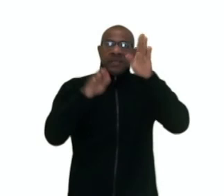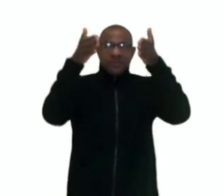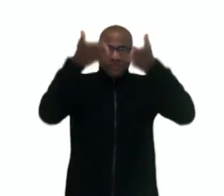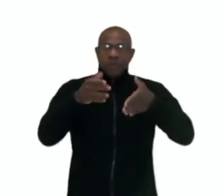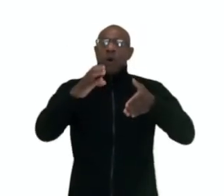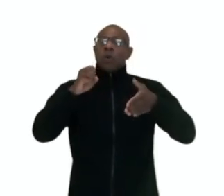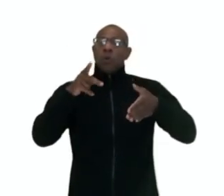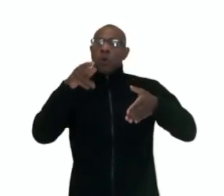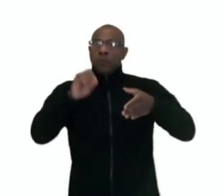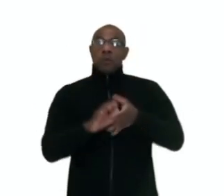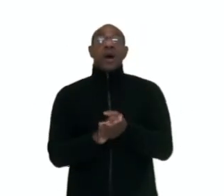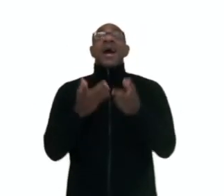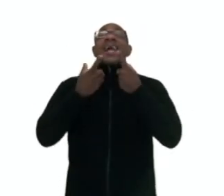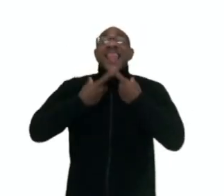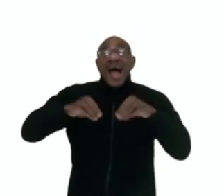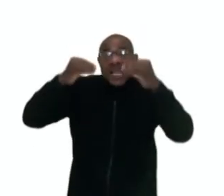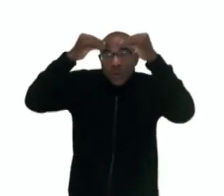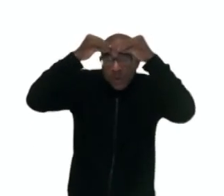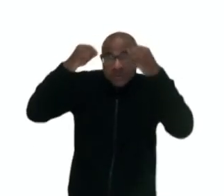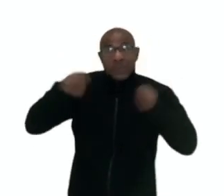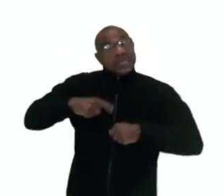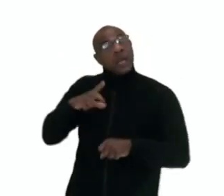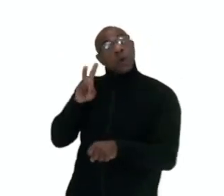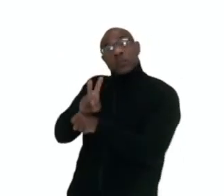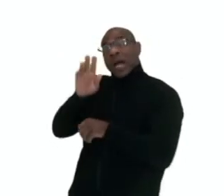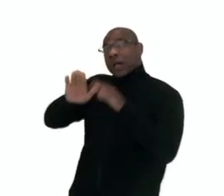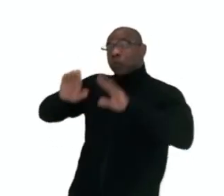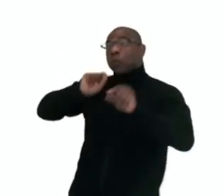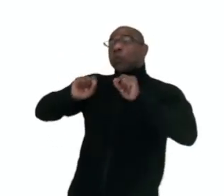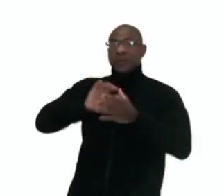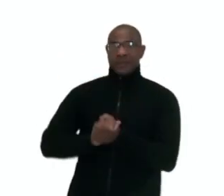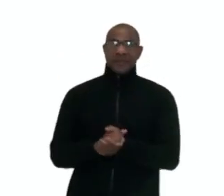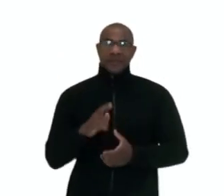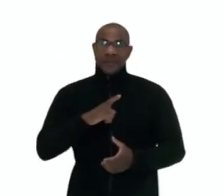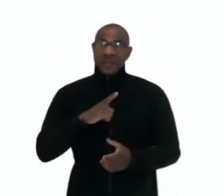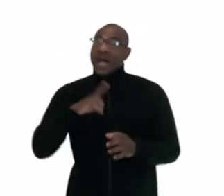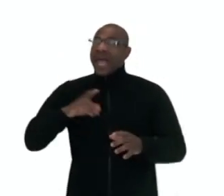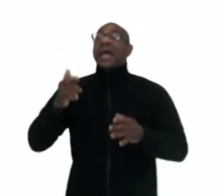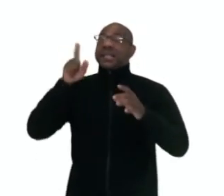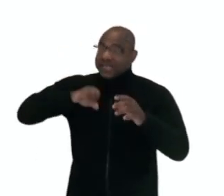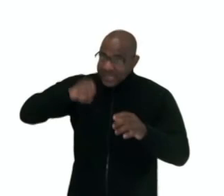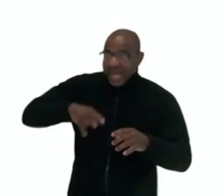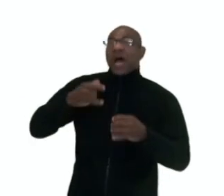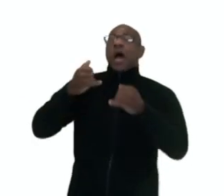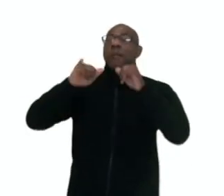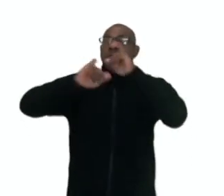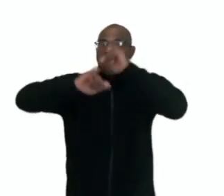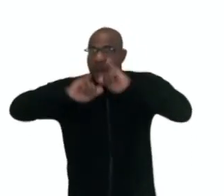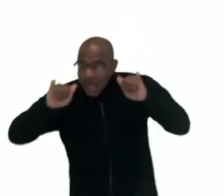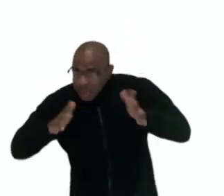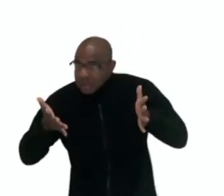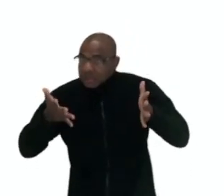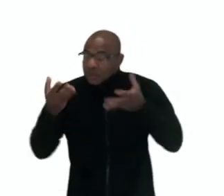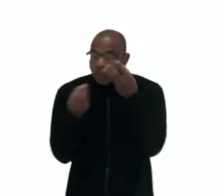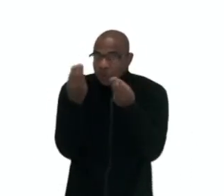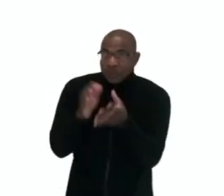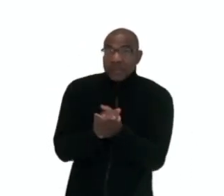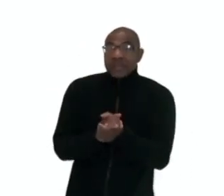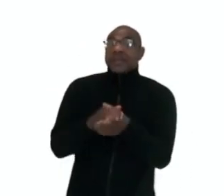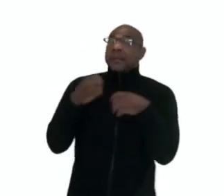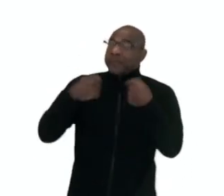na linguagem, eu tenho sim que cuidar com ser uma informação, uma notícia tem que ser sempre a